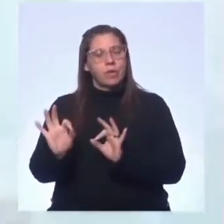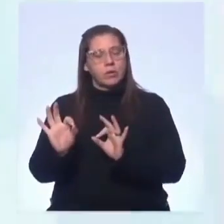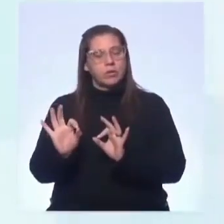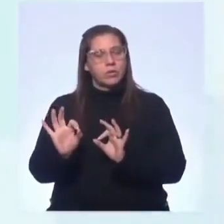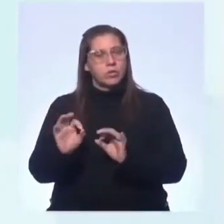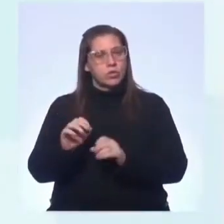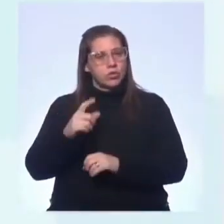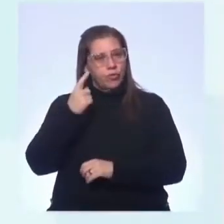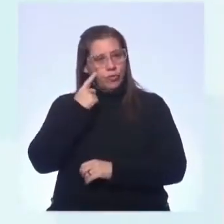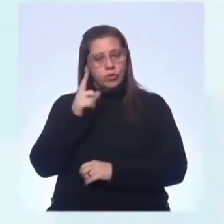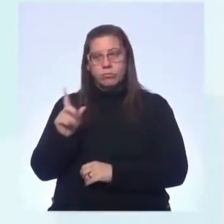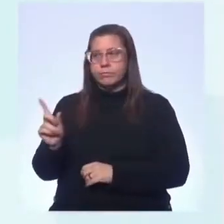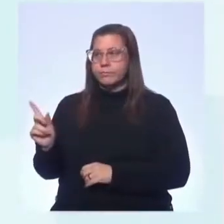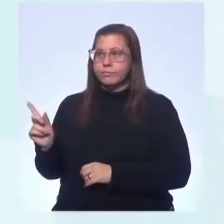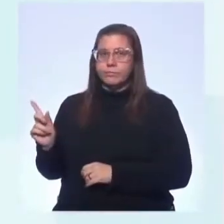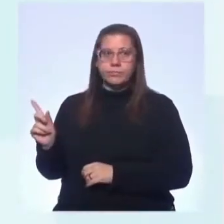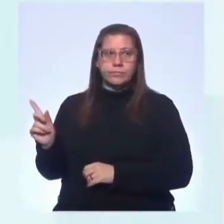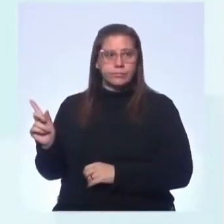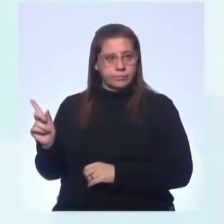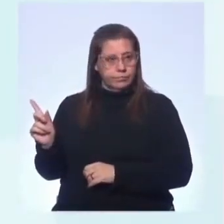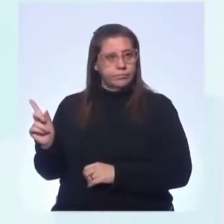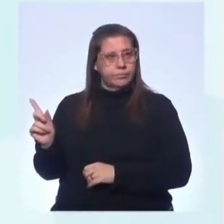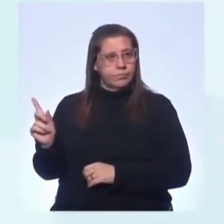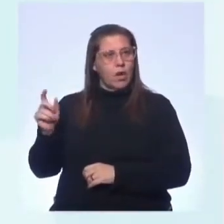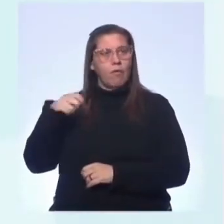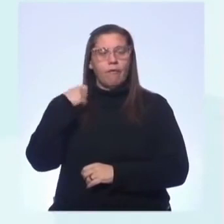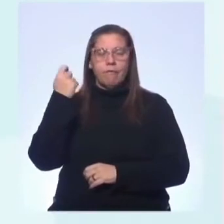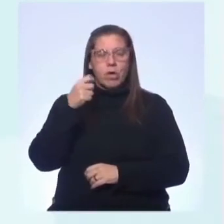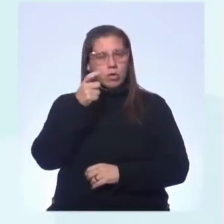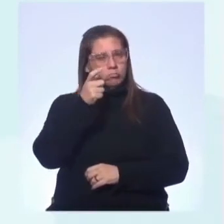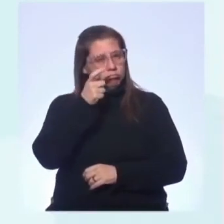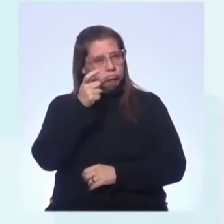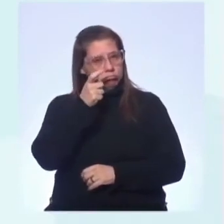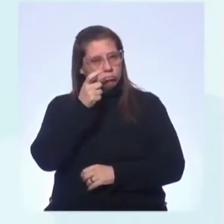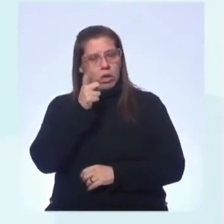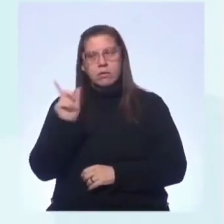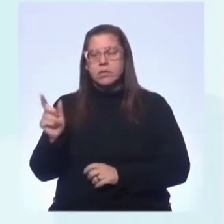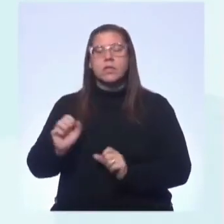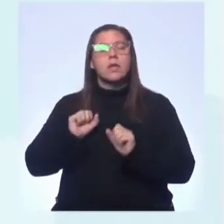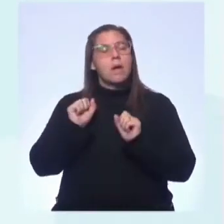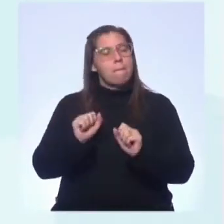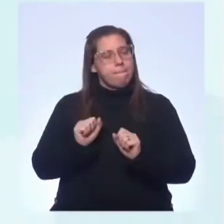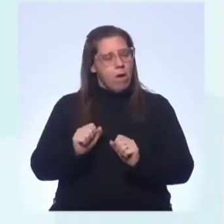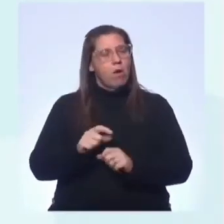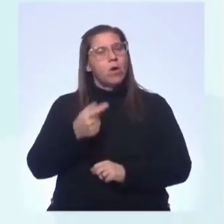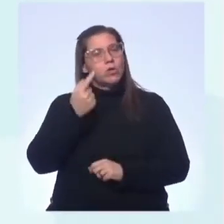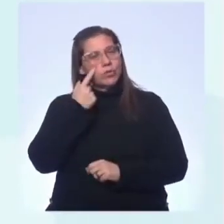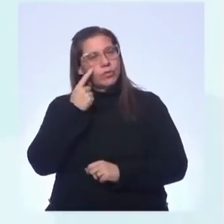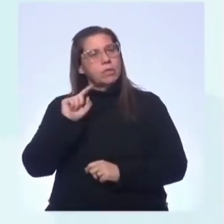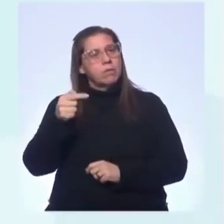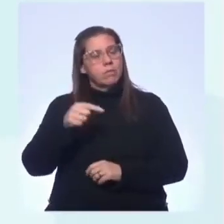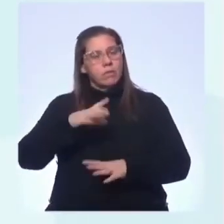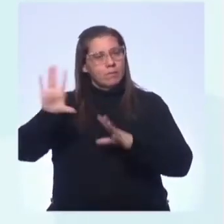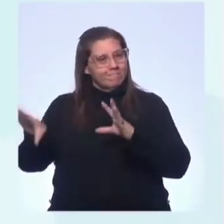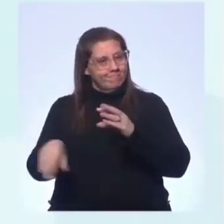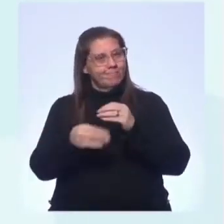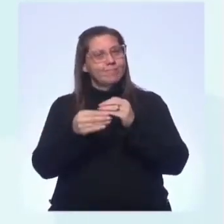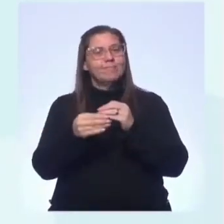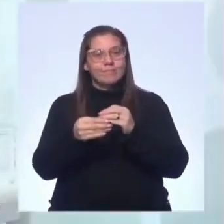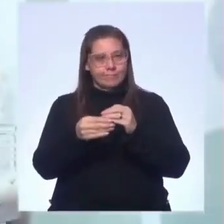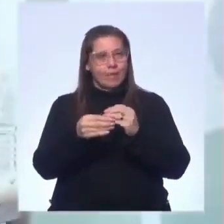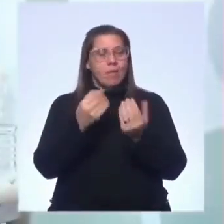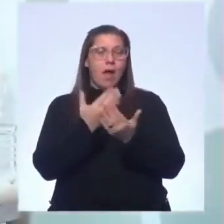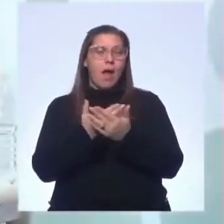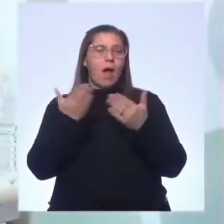o Estatuto da Cidade. Vai ser um vídeo aí que é muito interessante, vocês podem assistir aí que vai dar um complemento nessa aula